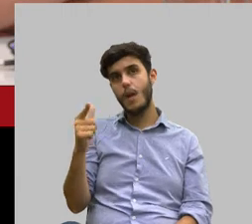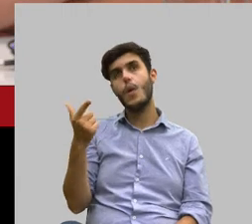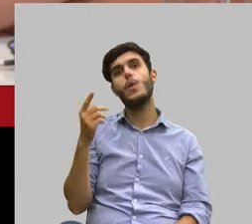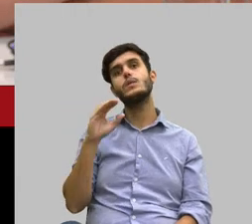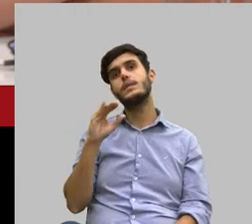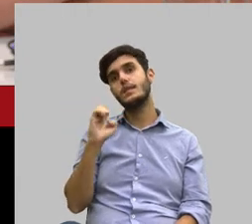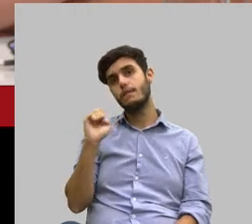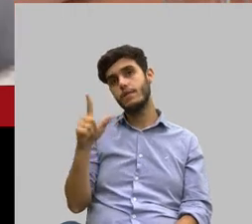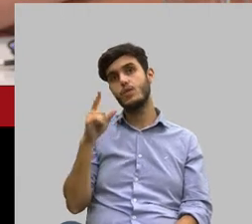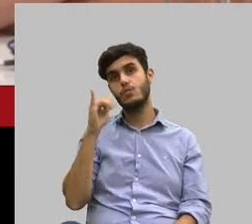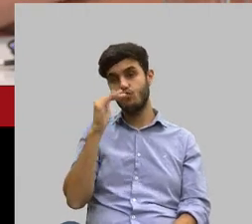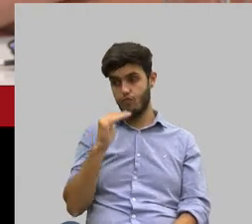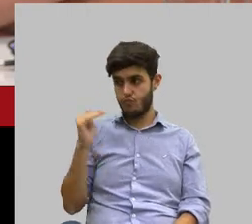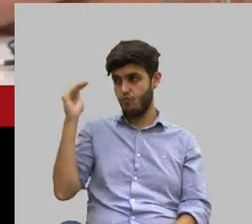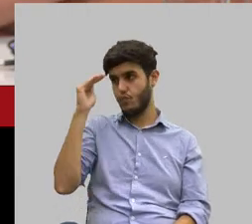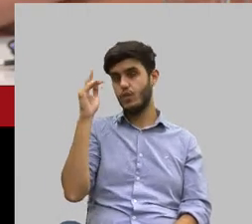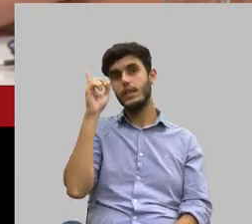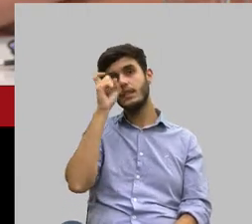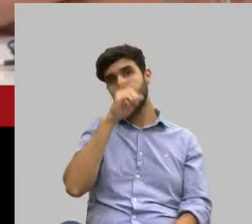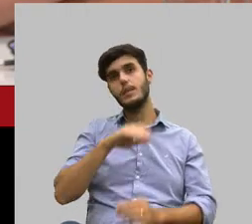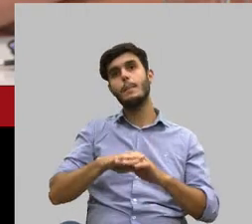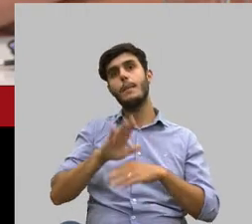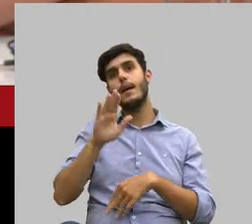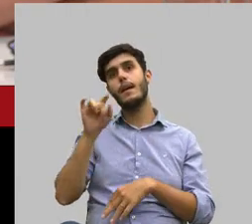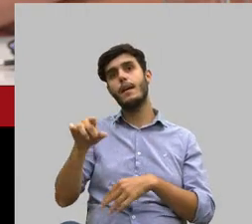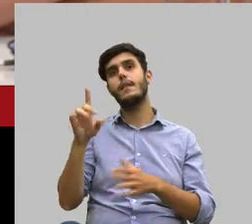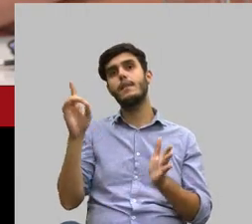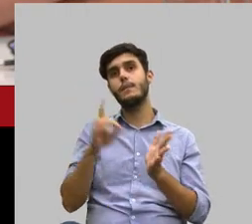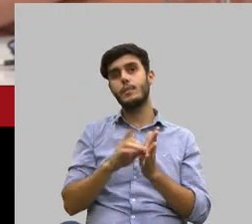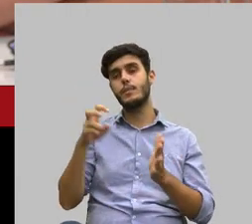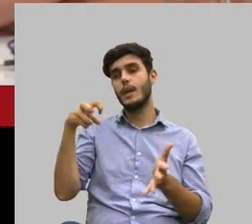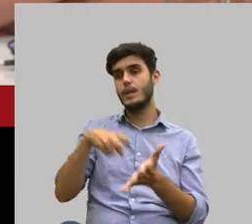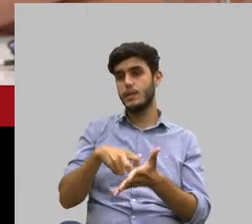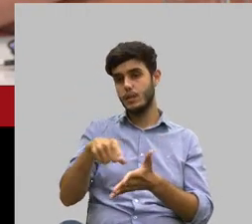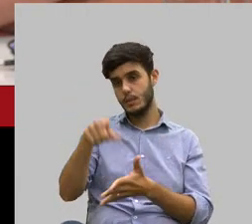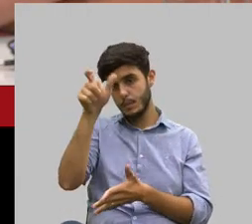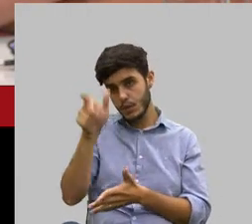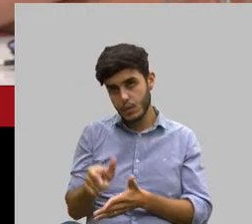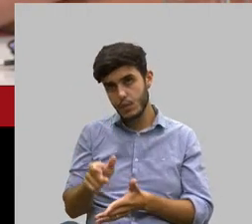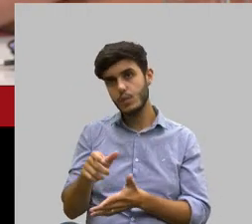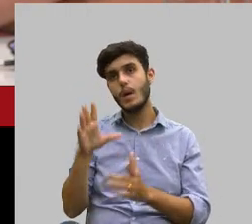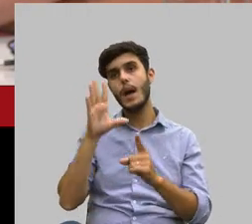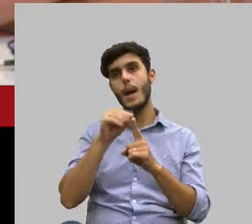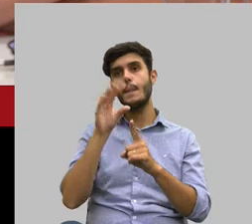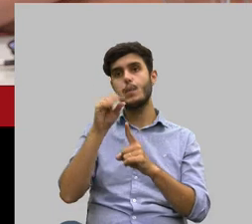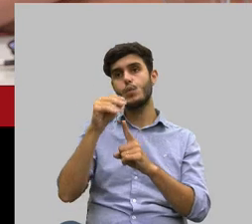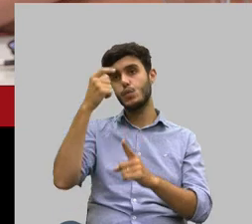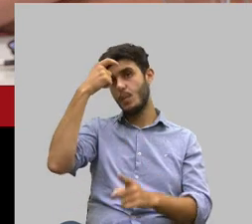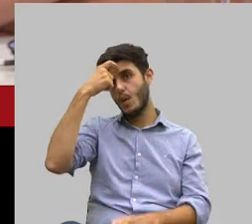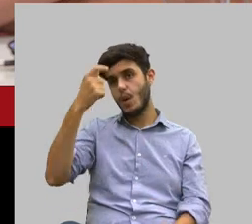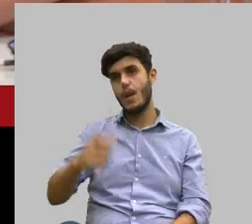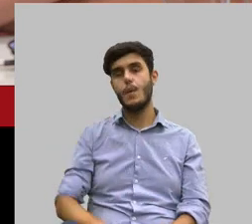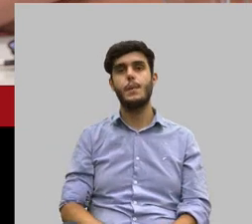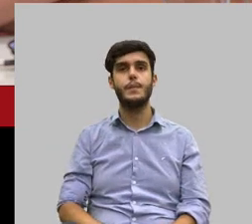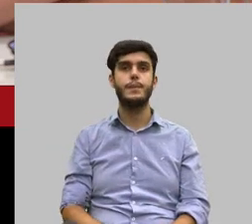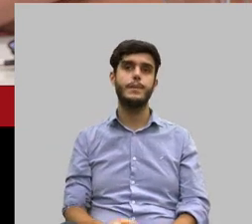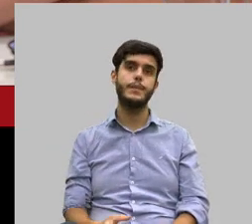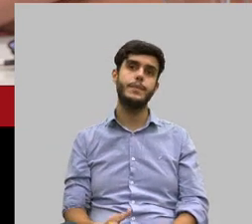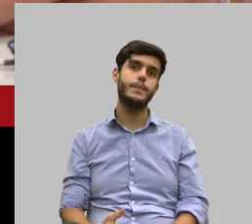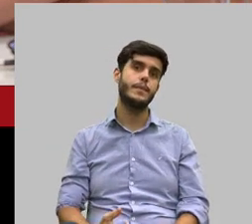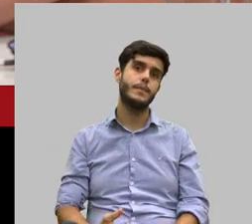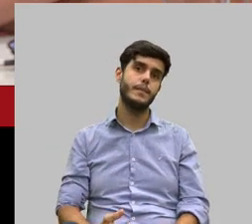alto o cargo maior é a dificuldade de efetivar a punição a quem está assediando então